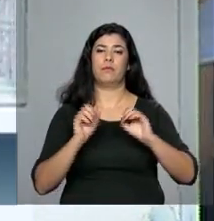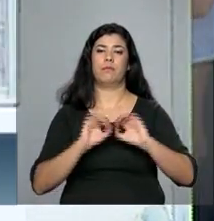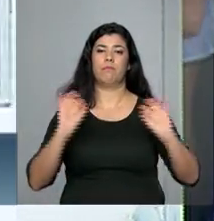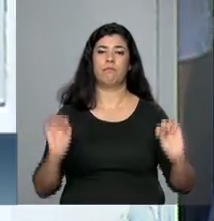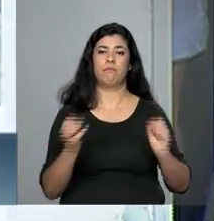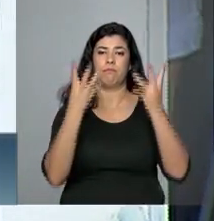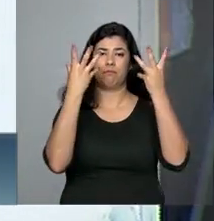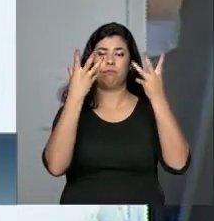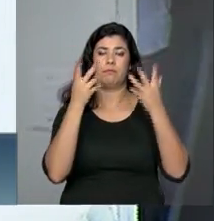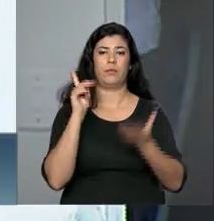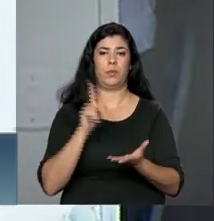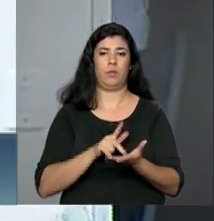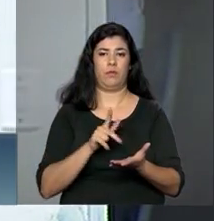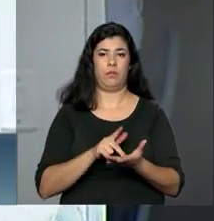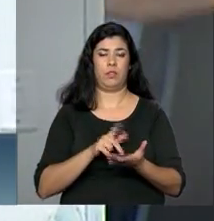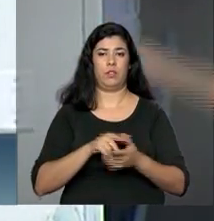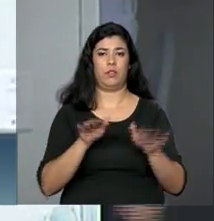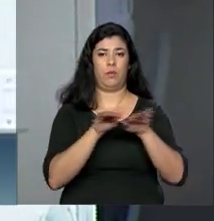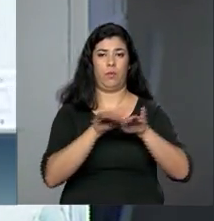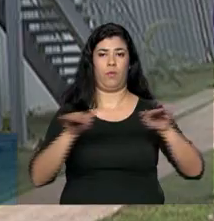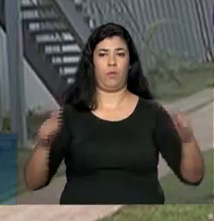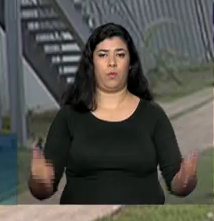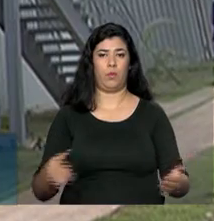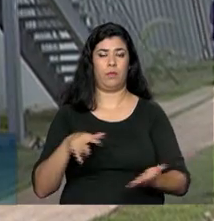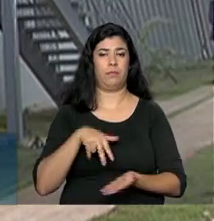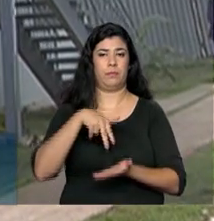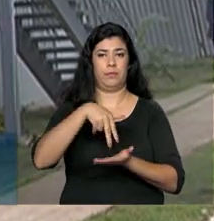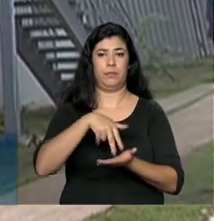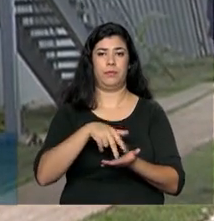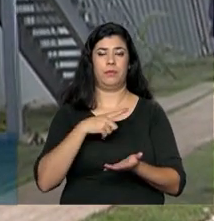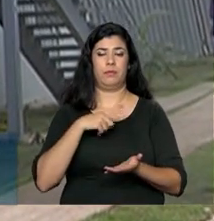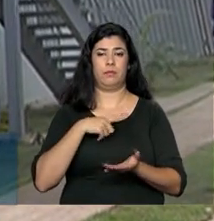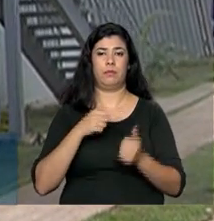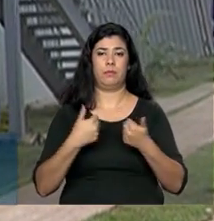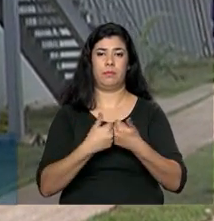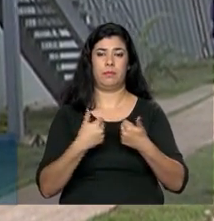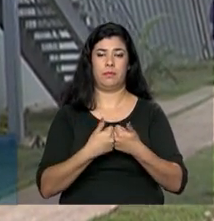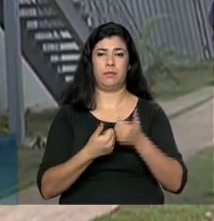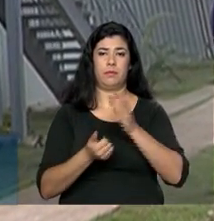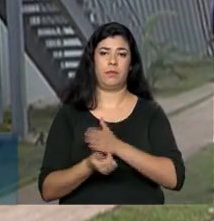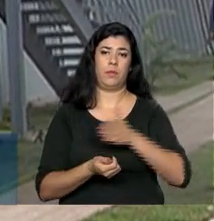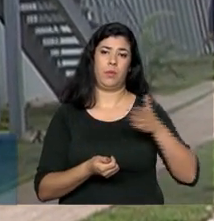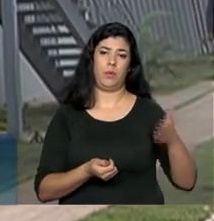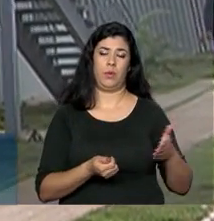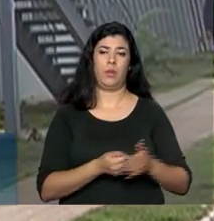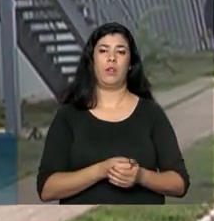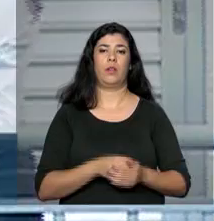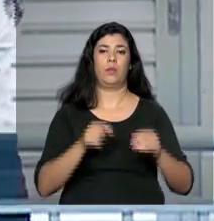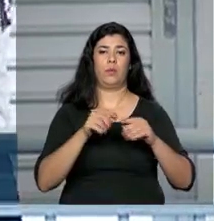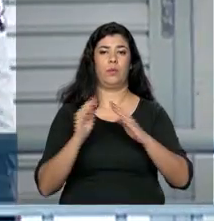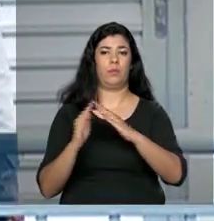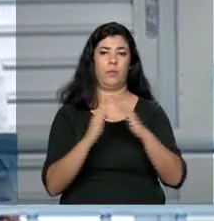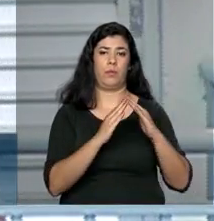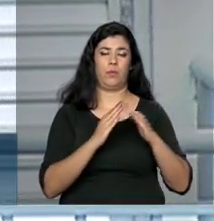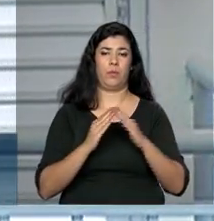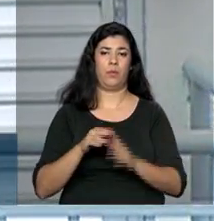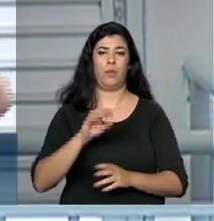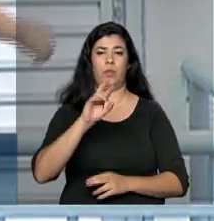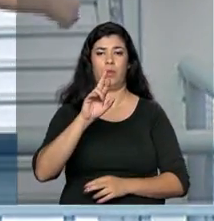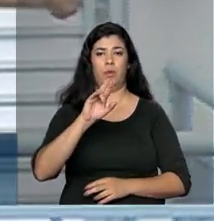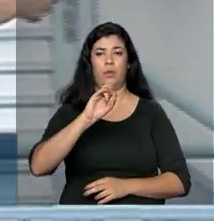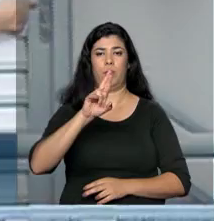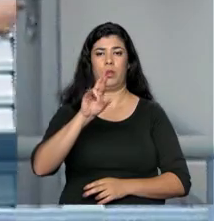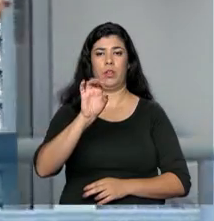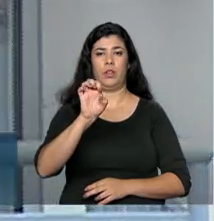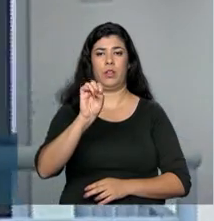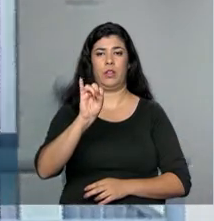oficial o palco está logo aí do lado do Residencial José Rodrigues de Souza e a presidenta vai participar